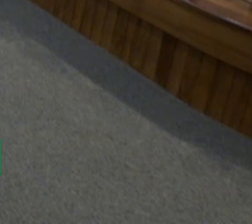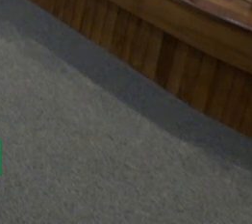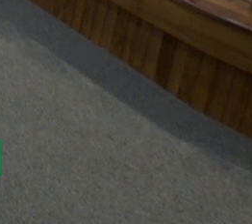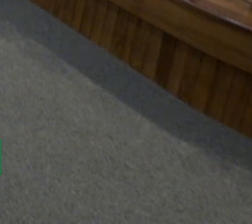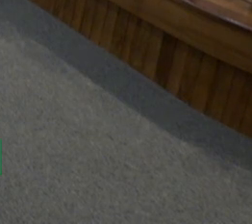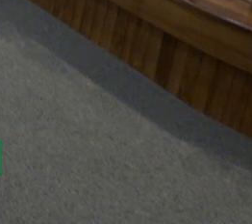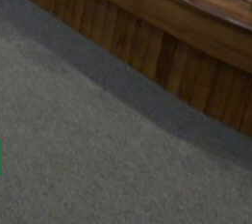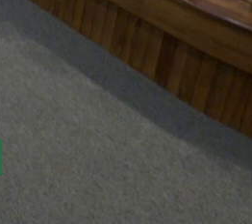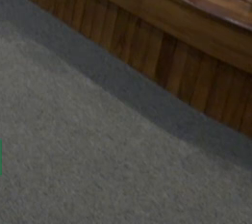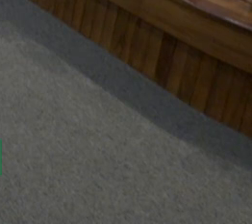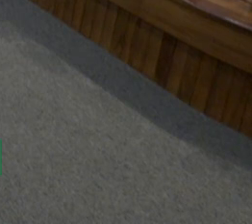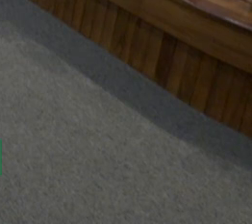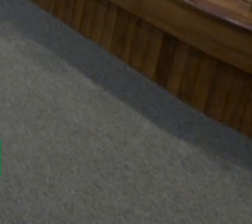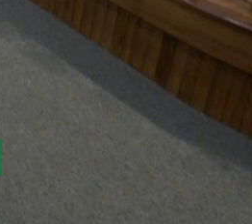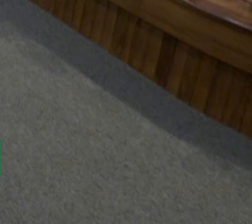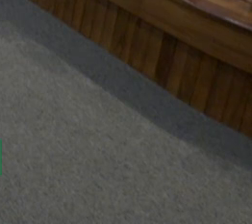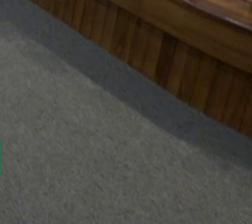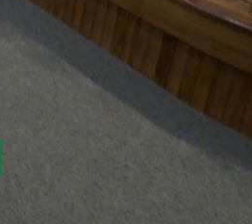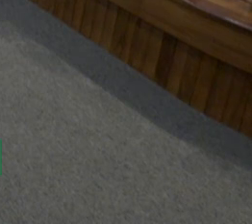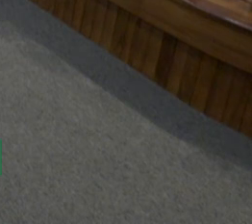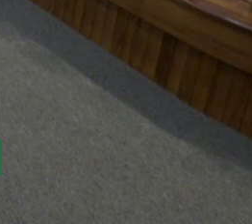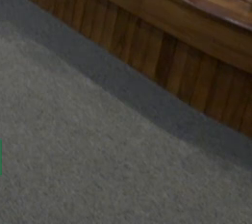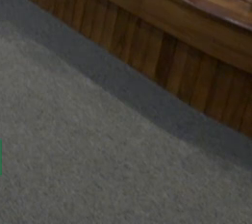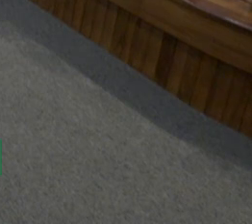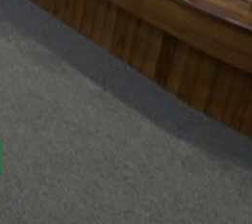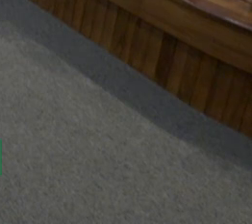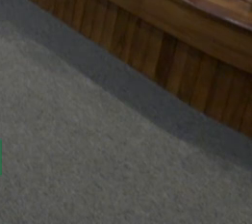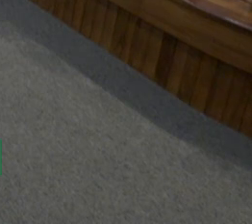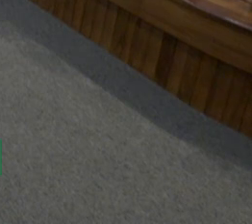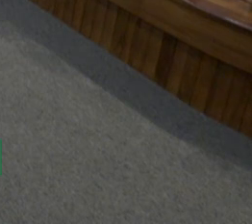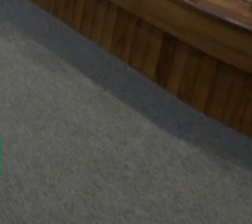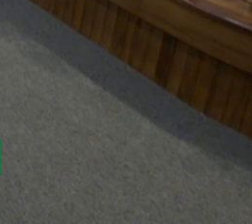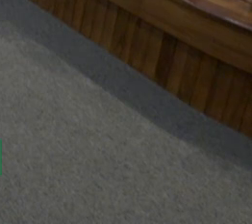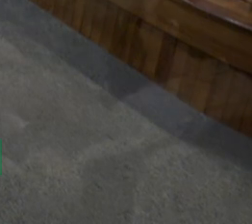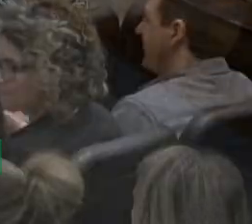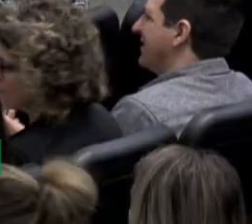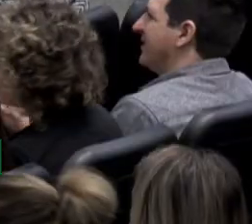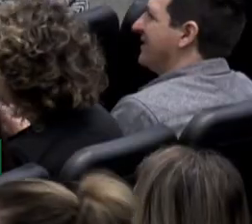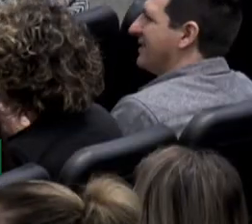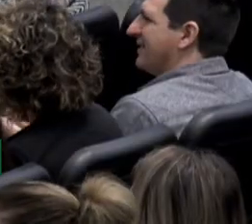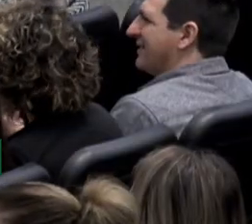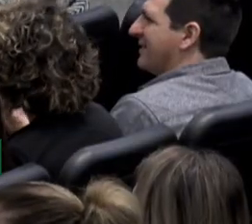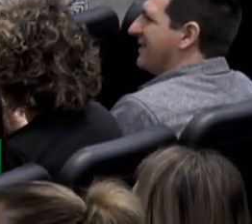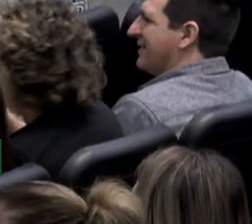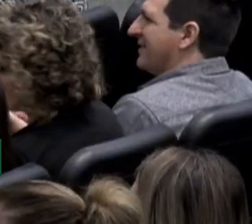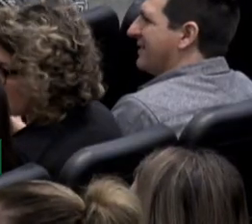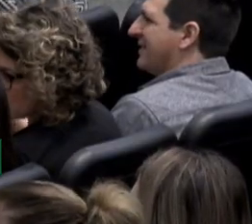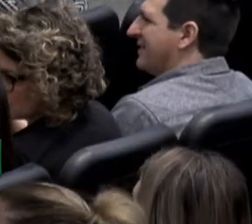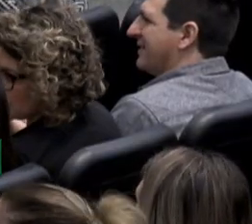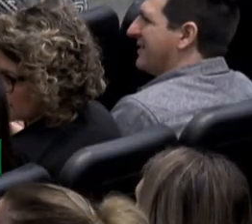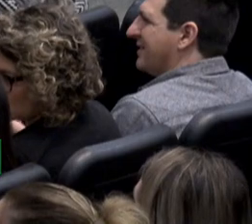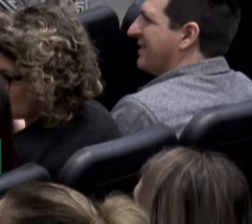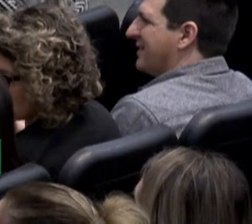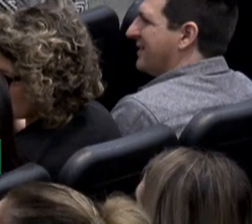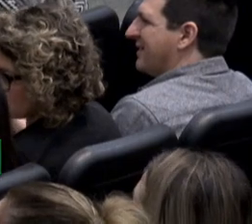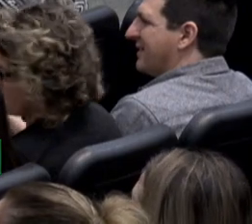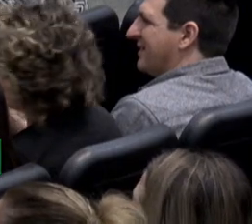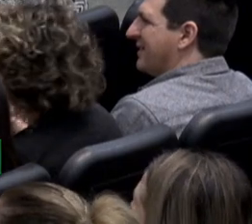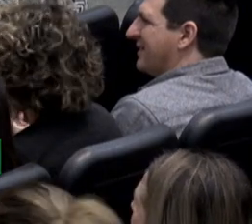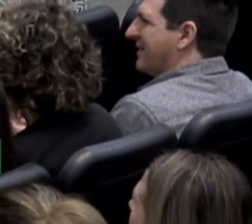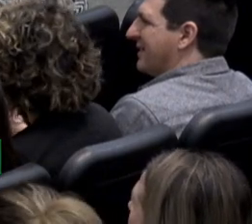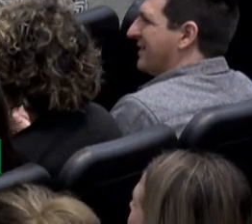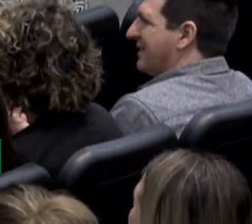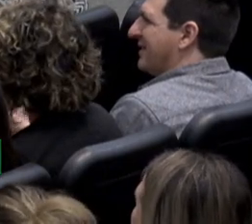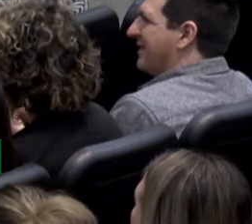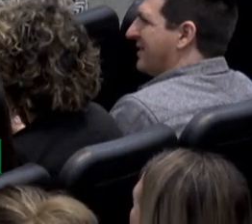vem. Ela é bem comilona. A maré vai, a maré vem. Mas não come peixe